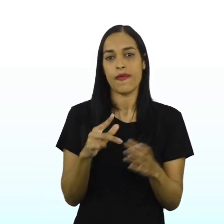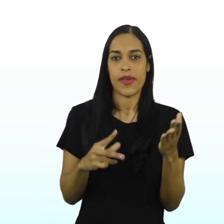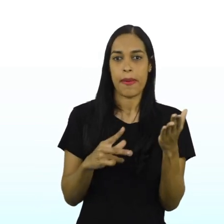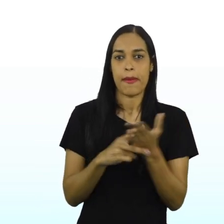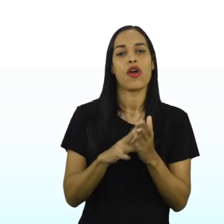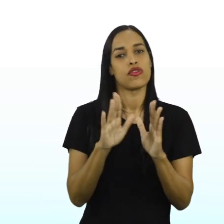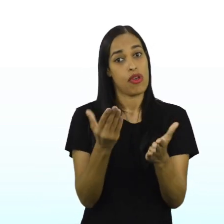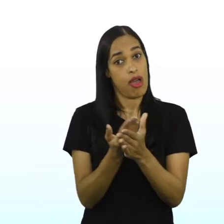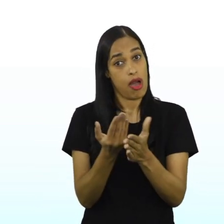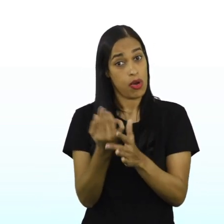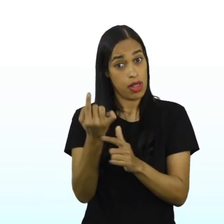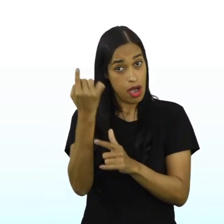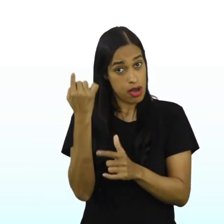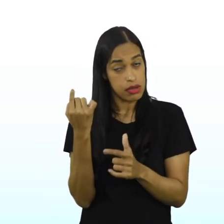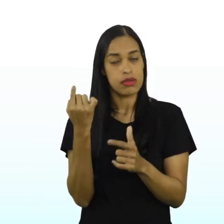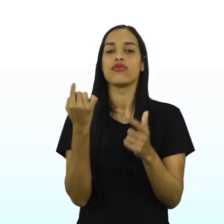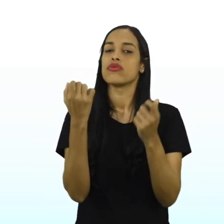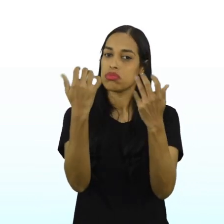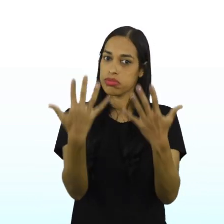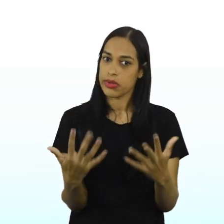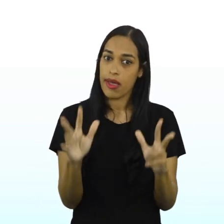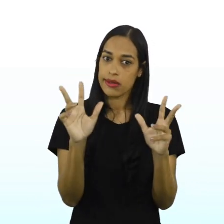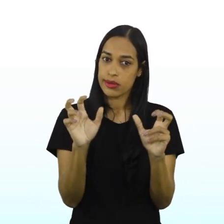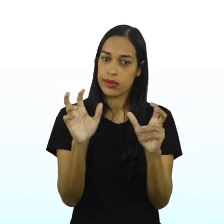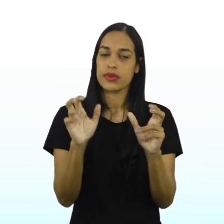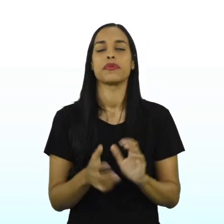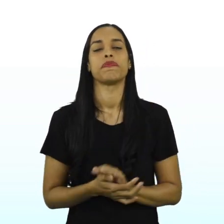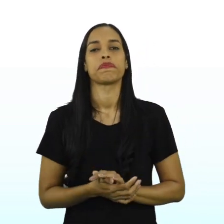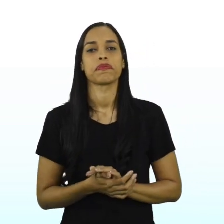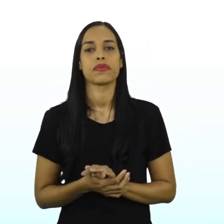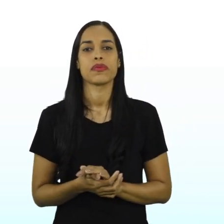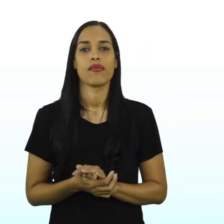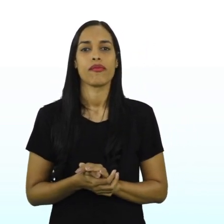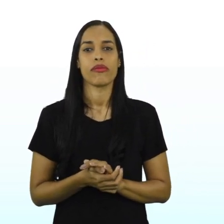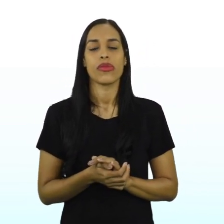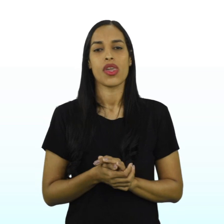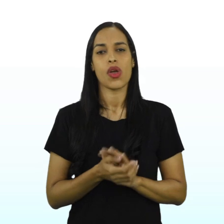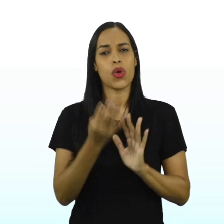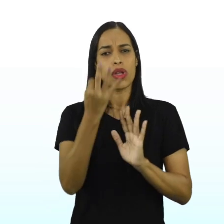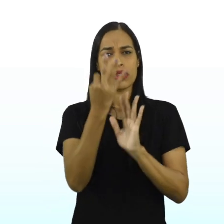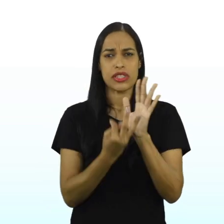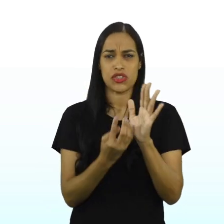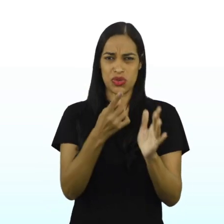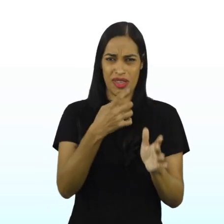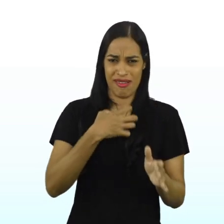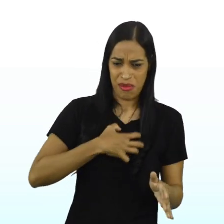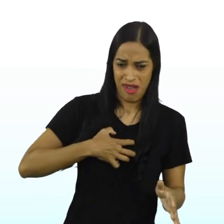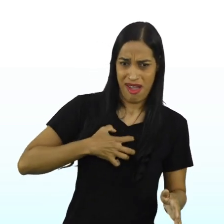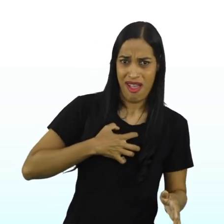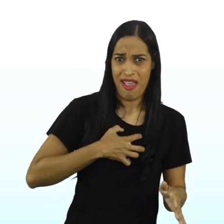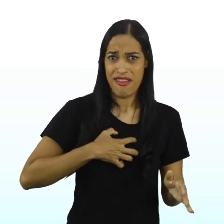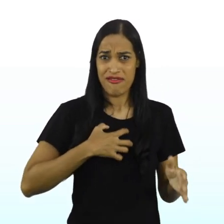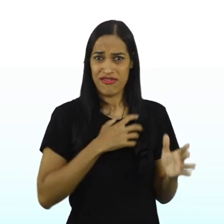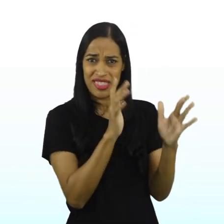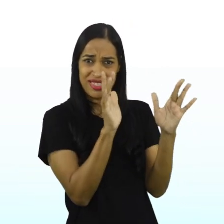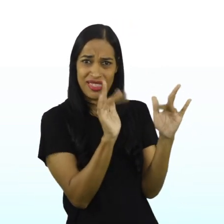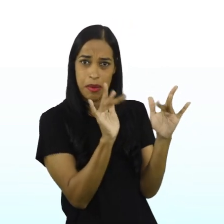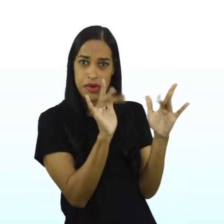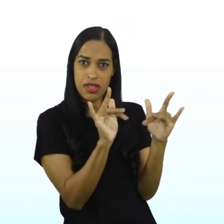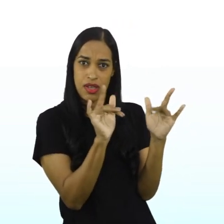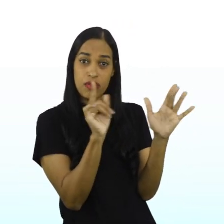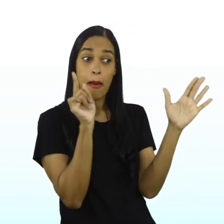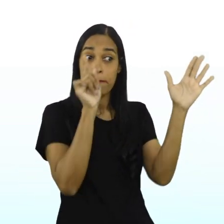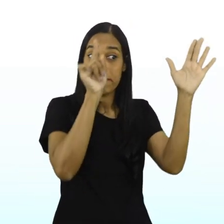essa aula antes. E ele diz assim, ó, no texto. Tá com raiva do namorado? Ele faz